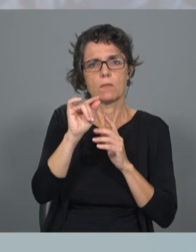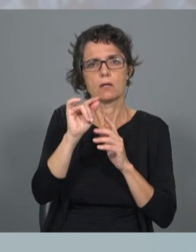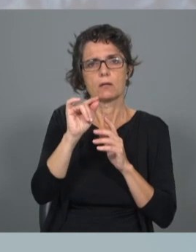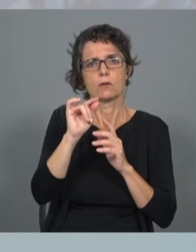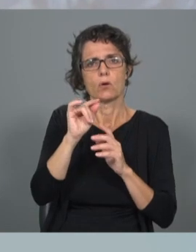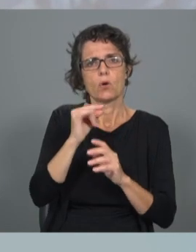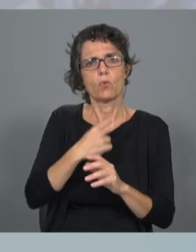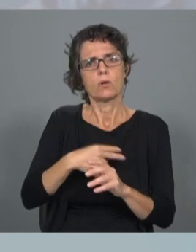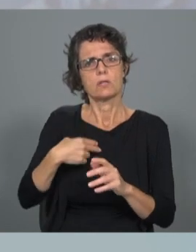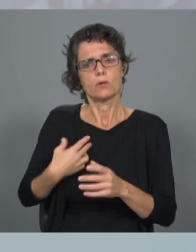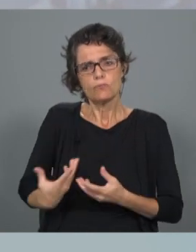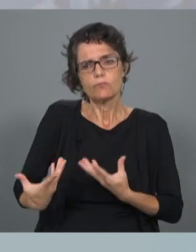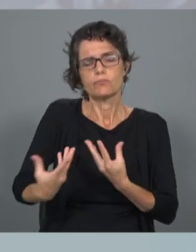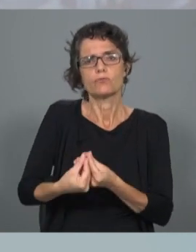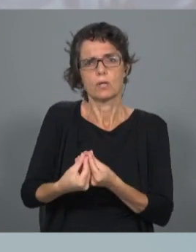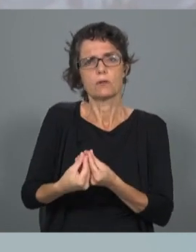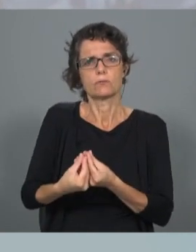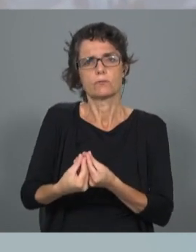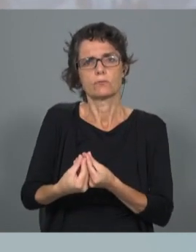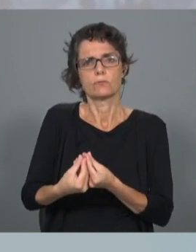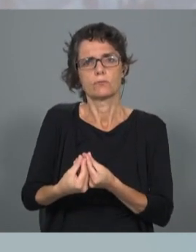maneira, se manifestarem